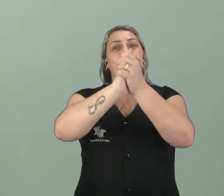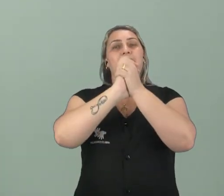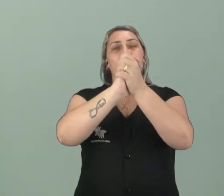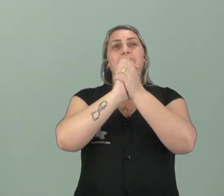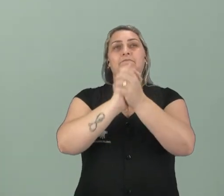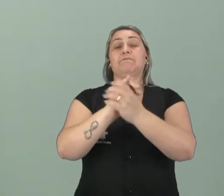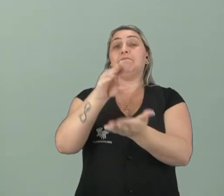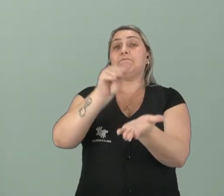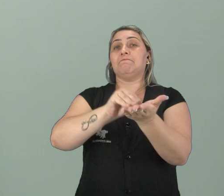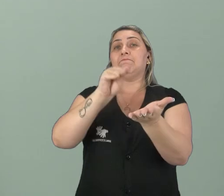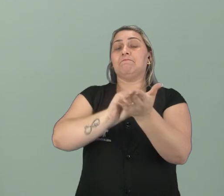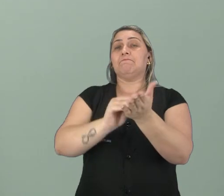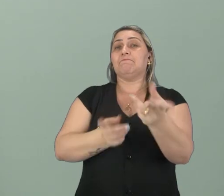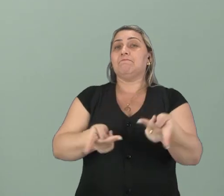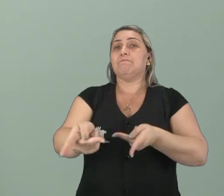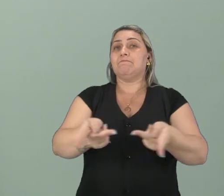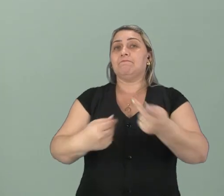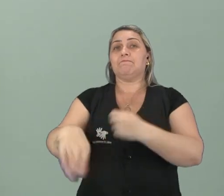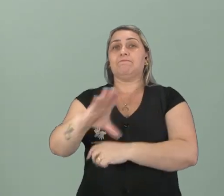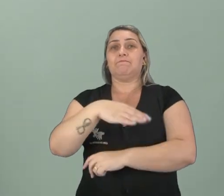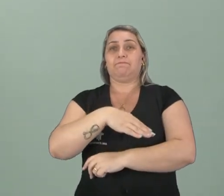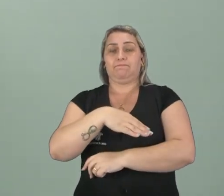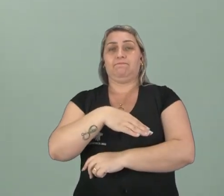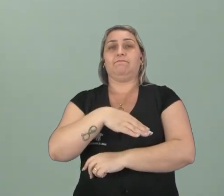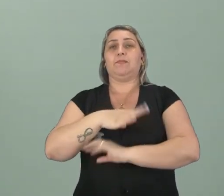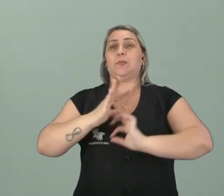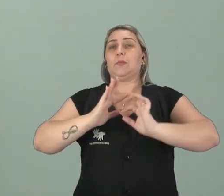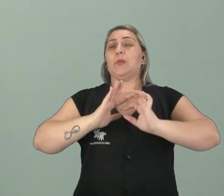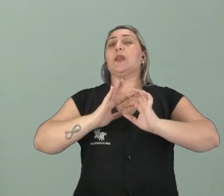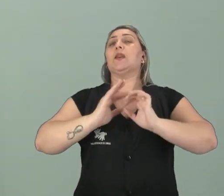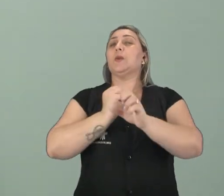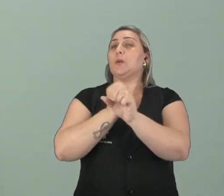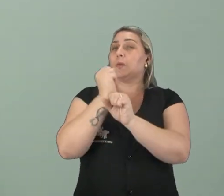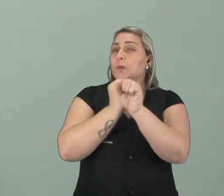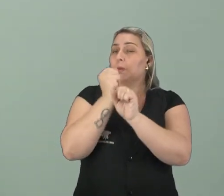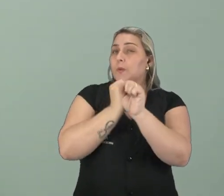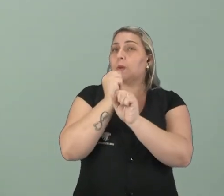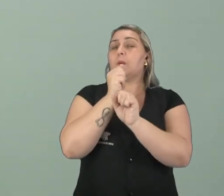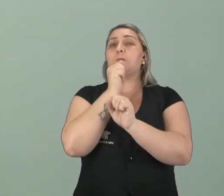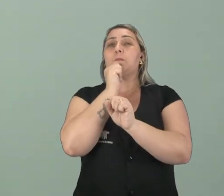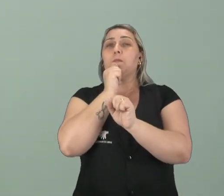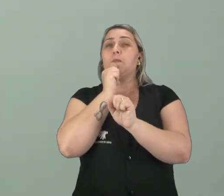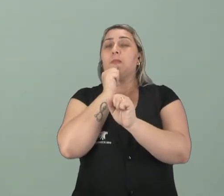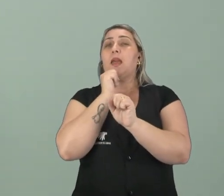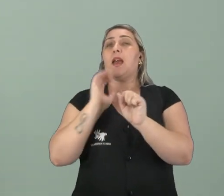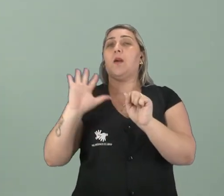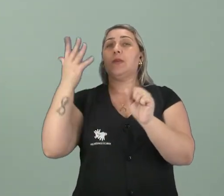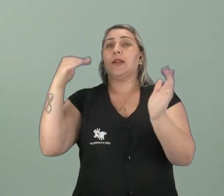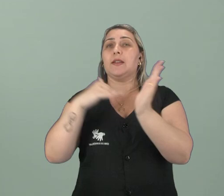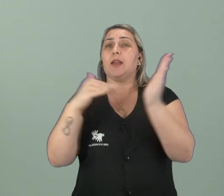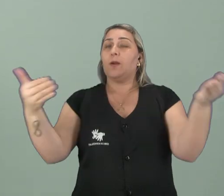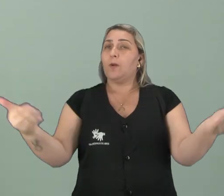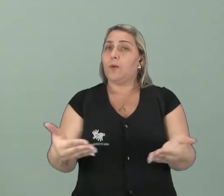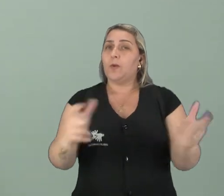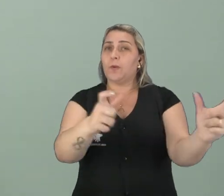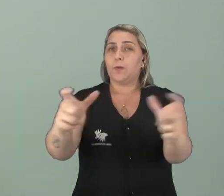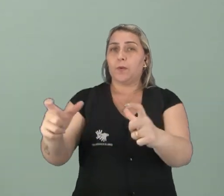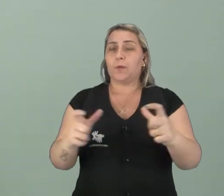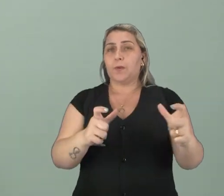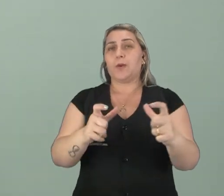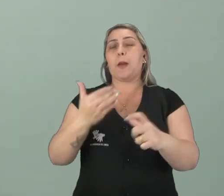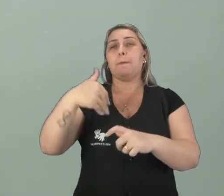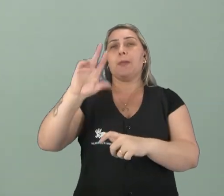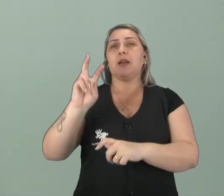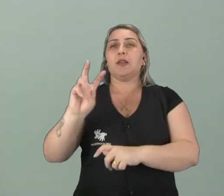parabéns! A falta de planejamento das cidades ao longo dos anos, e ainda se perpetua isso em muitos lugares das